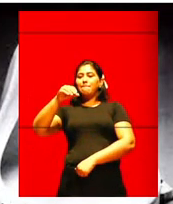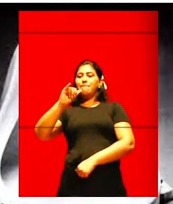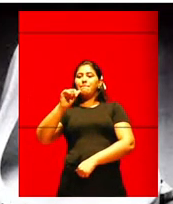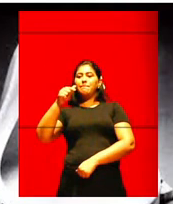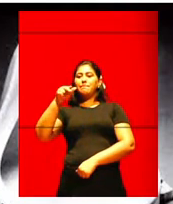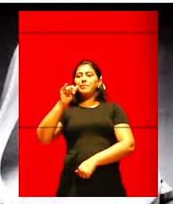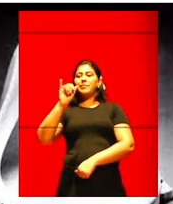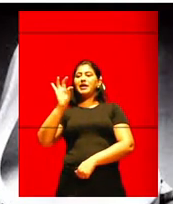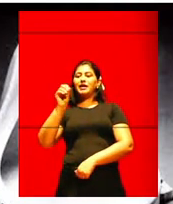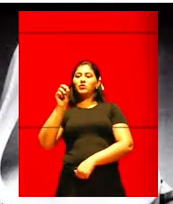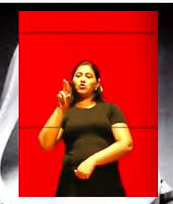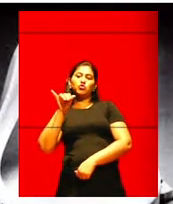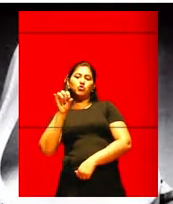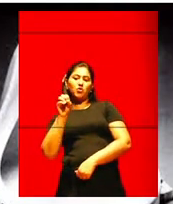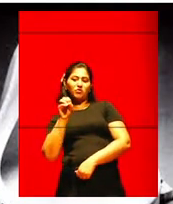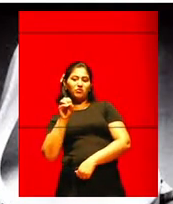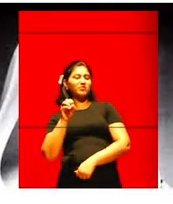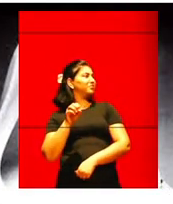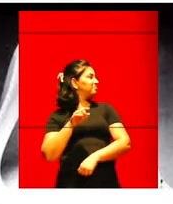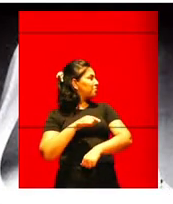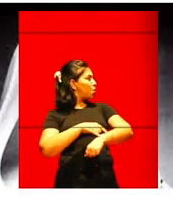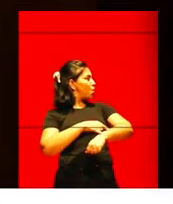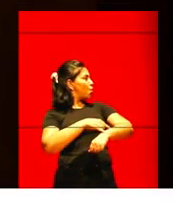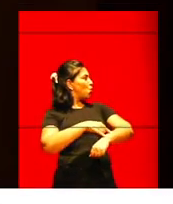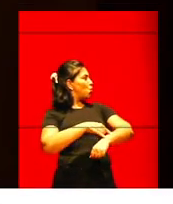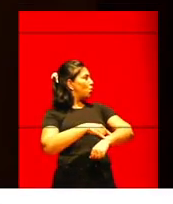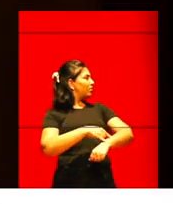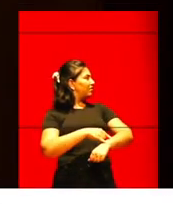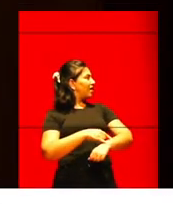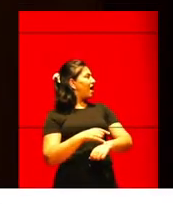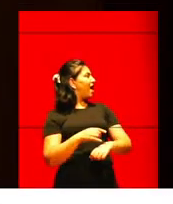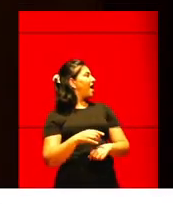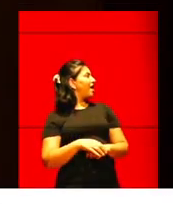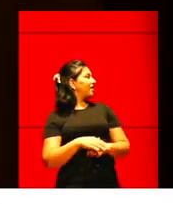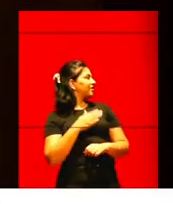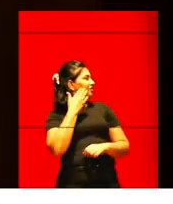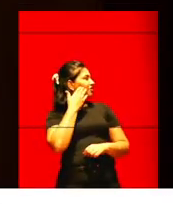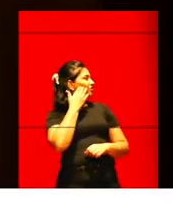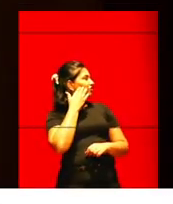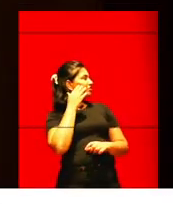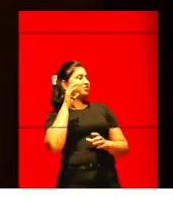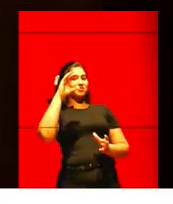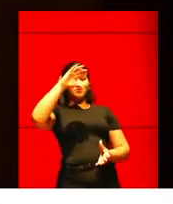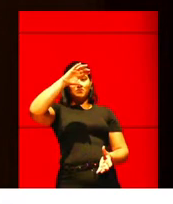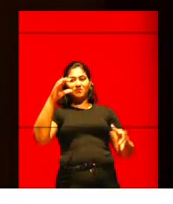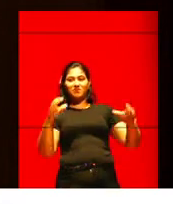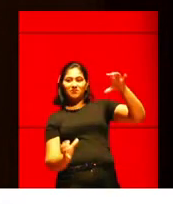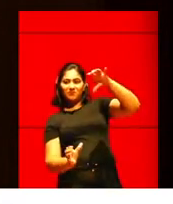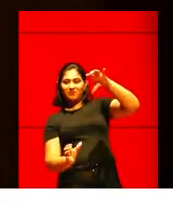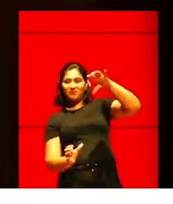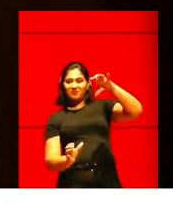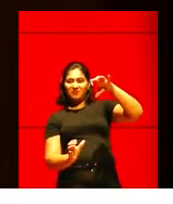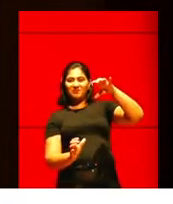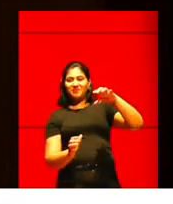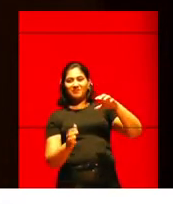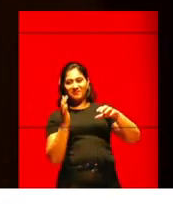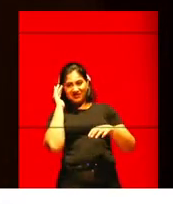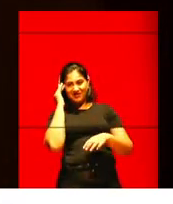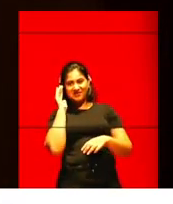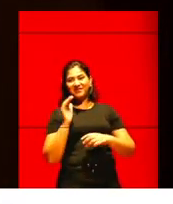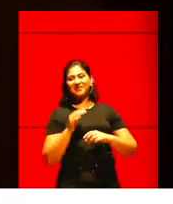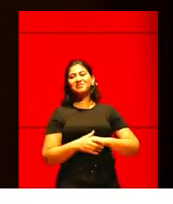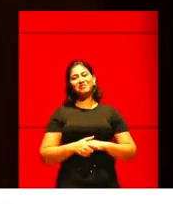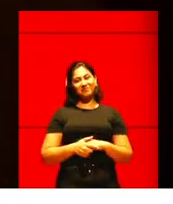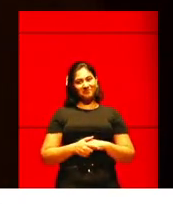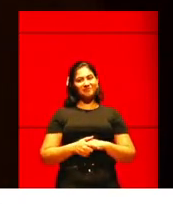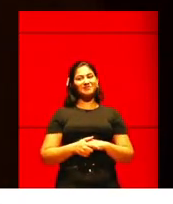dadaísta. O cara pegou uma roda de bicicleta, colocou de cabeça para baixo e disse arte. Pronto. Simplesmente tem uma arte. Cubismo